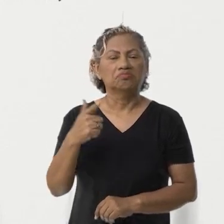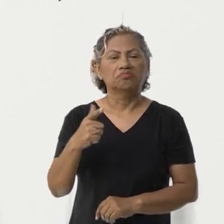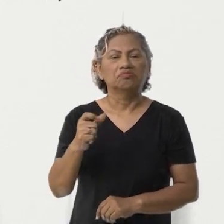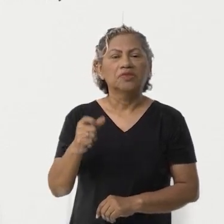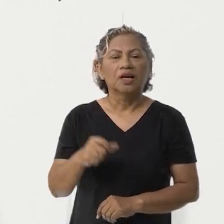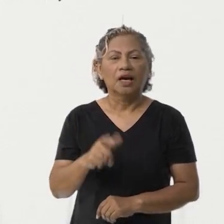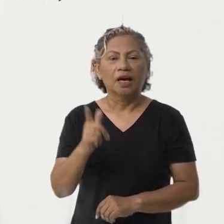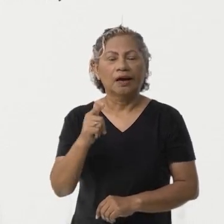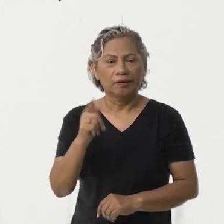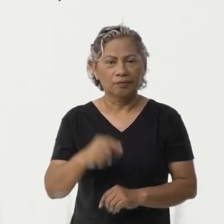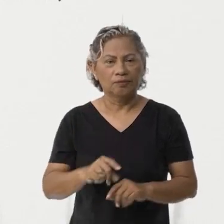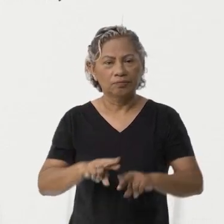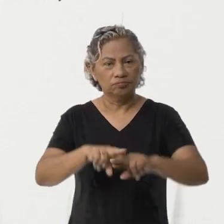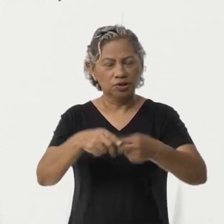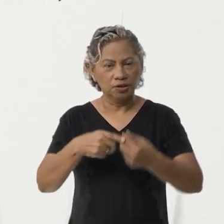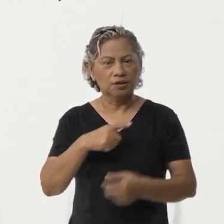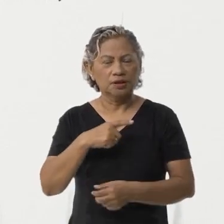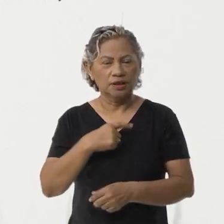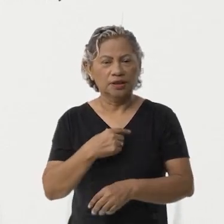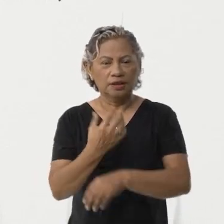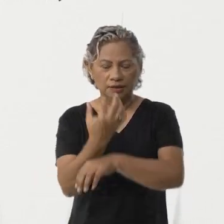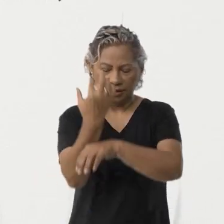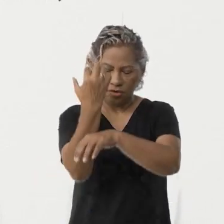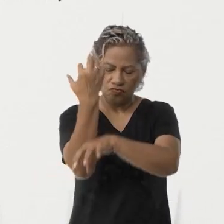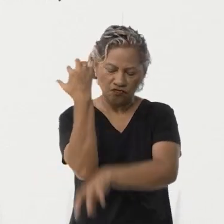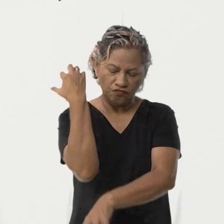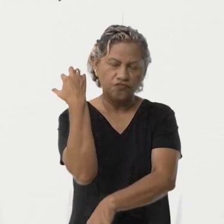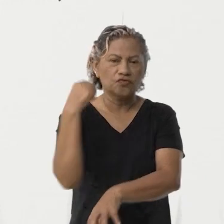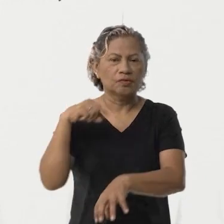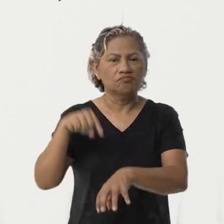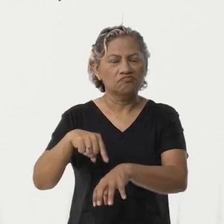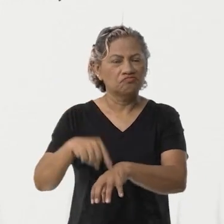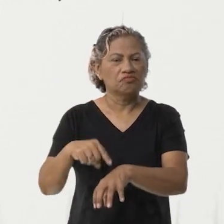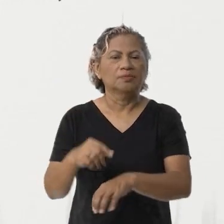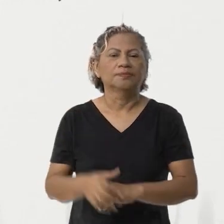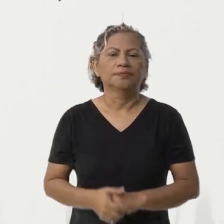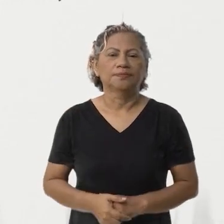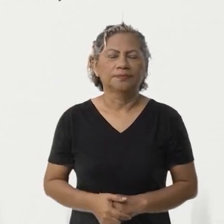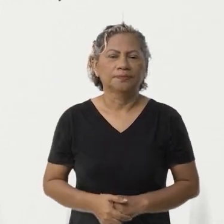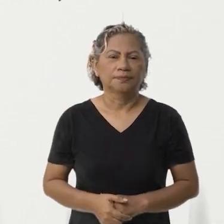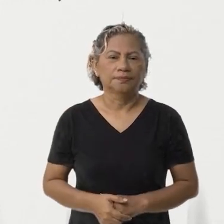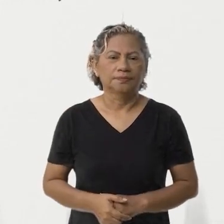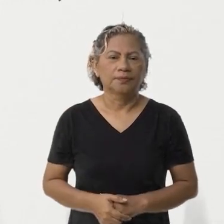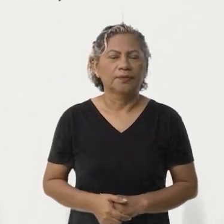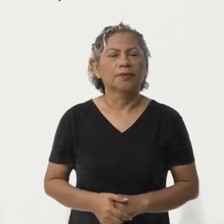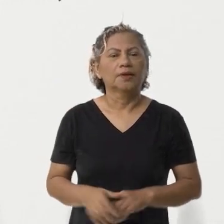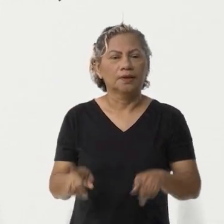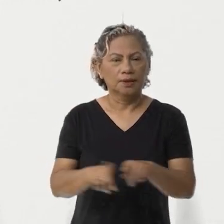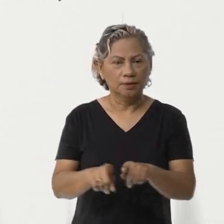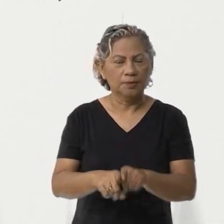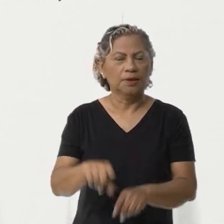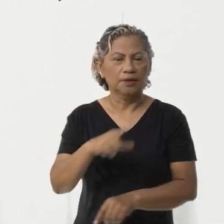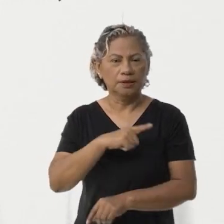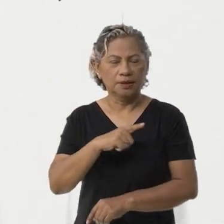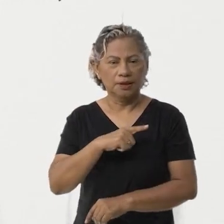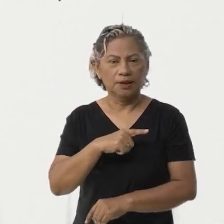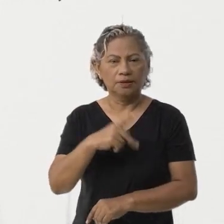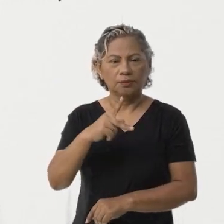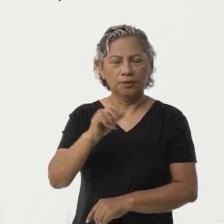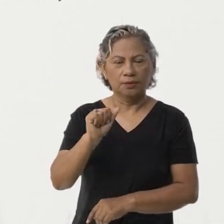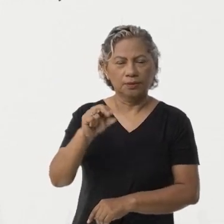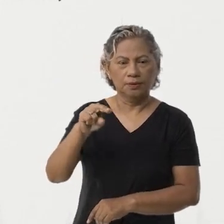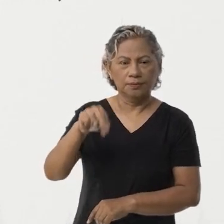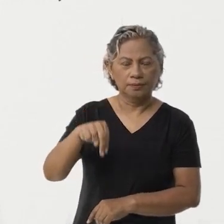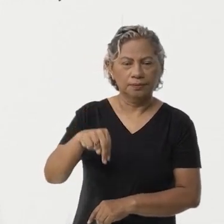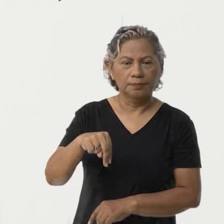grande tempo sem ter água. Por isso, elas vão apresentar até mesmo as raízes mais profundas. Ao lado nós temos